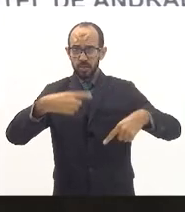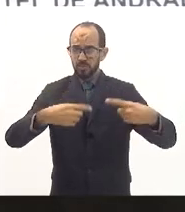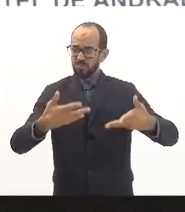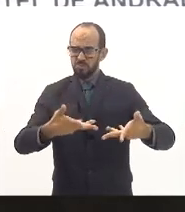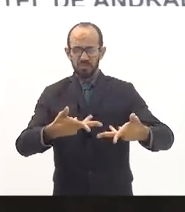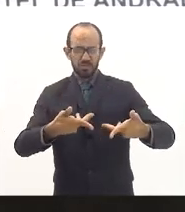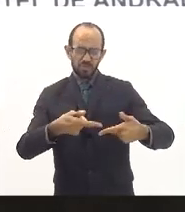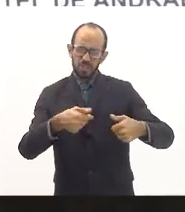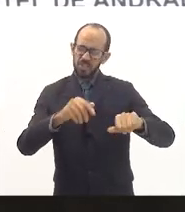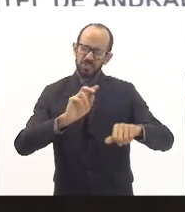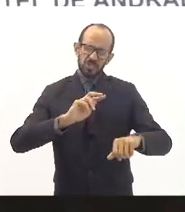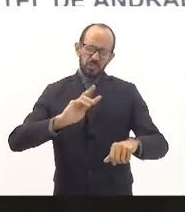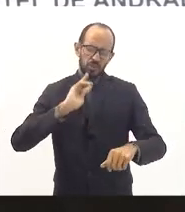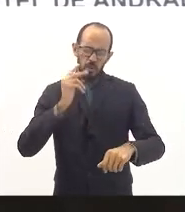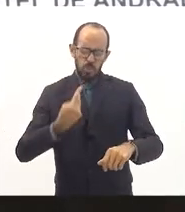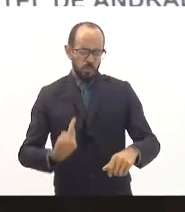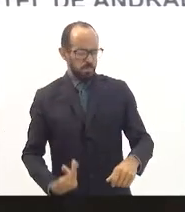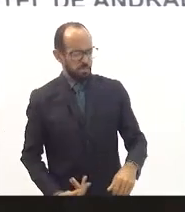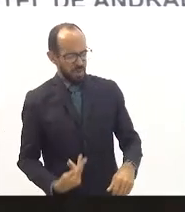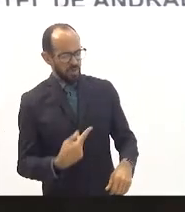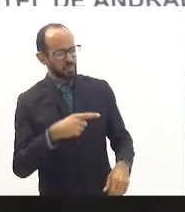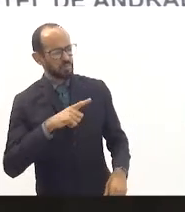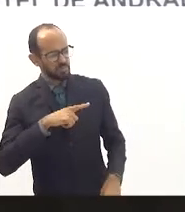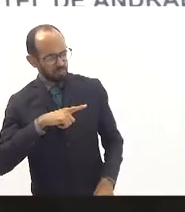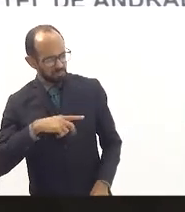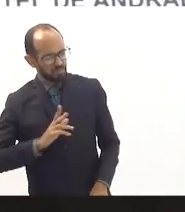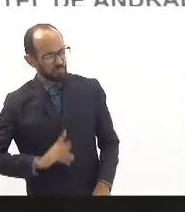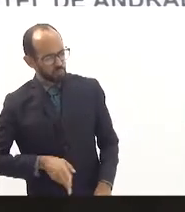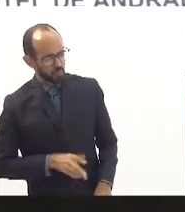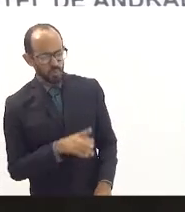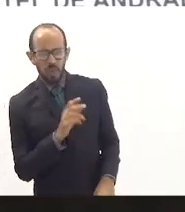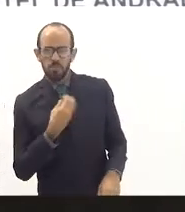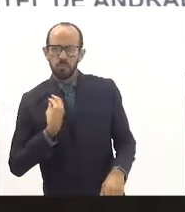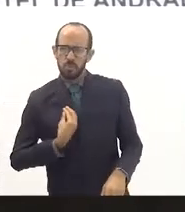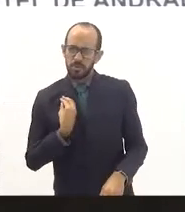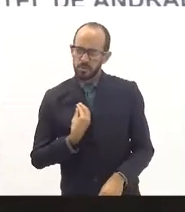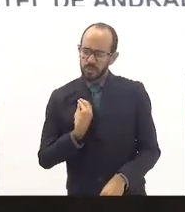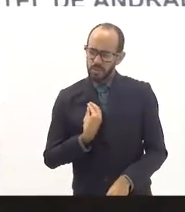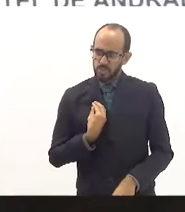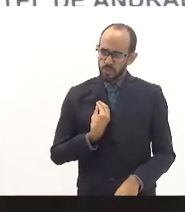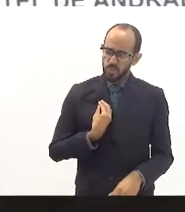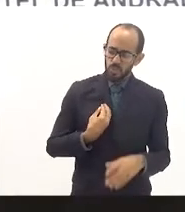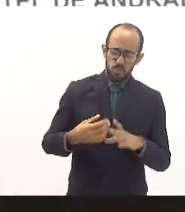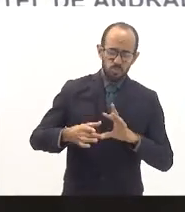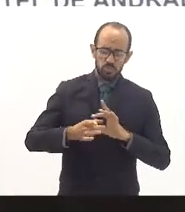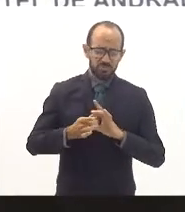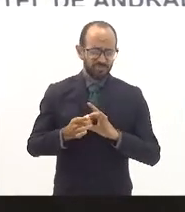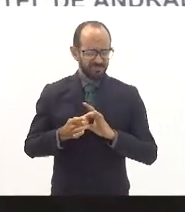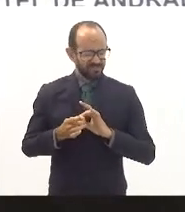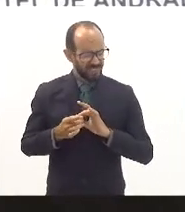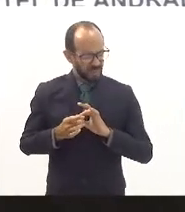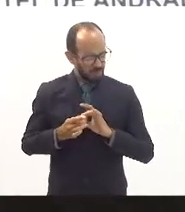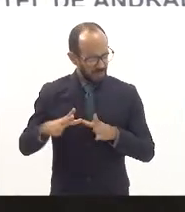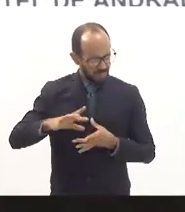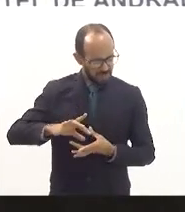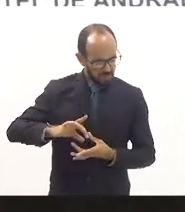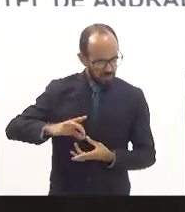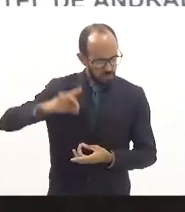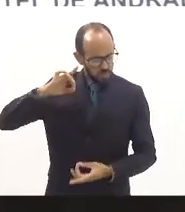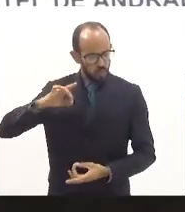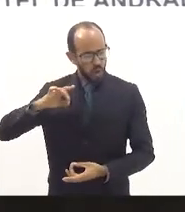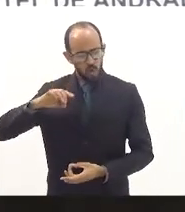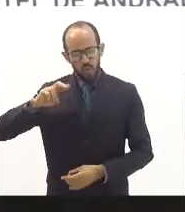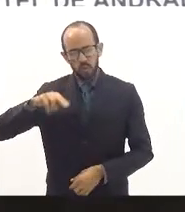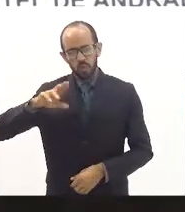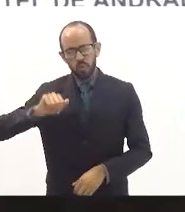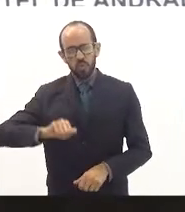sempre esteve presente. Com espírito libertário indomável, jamais saberia